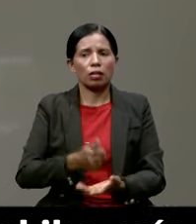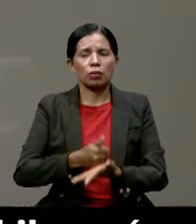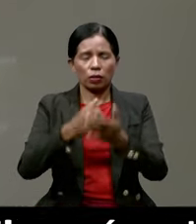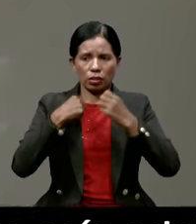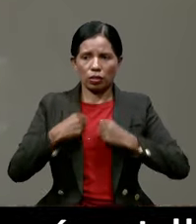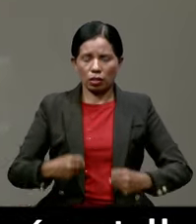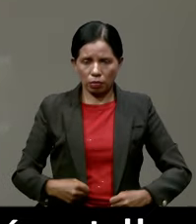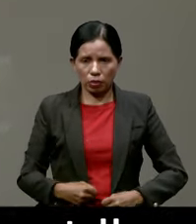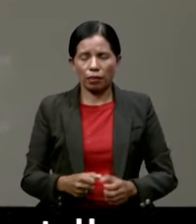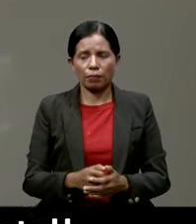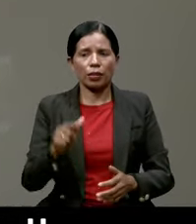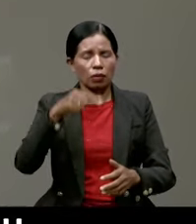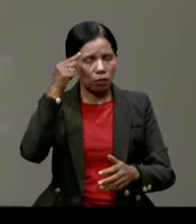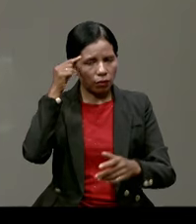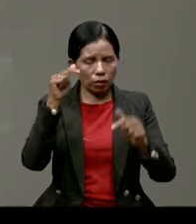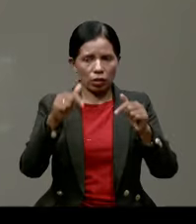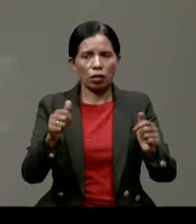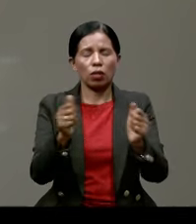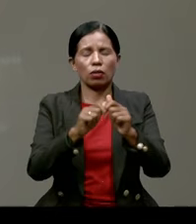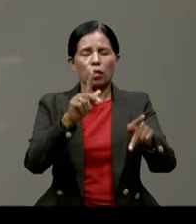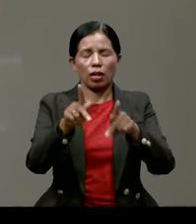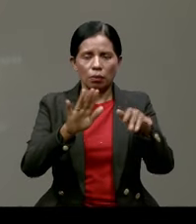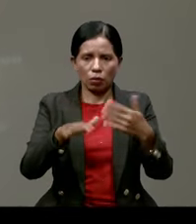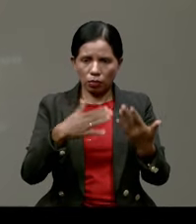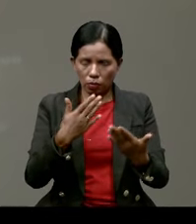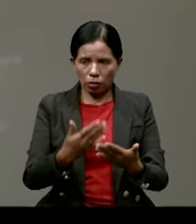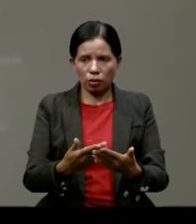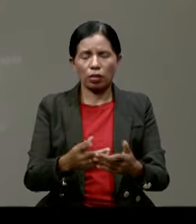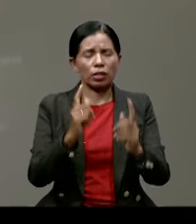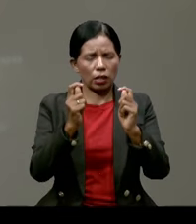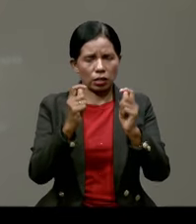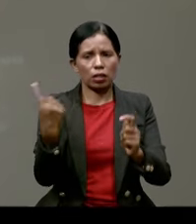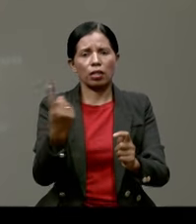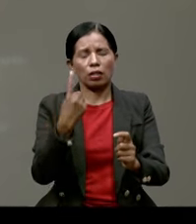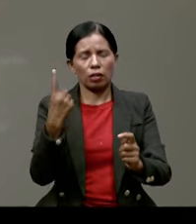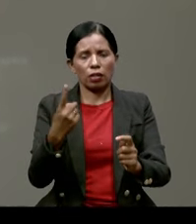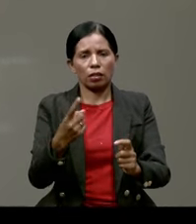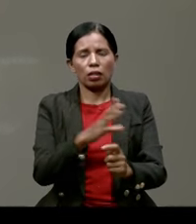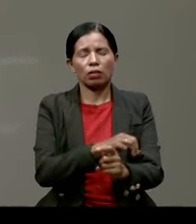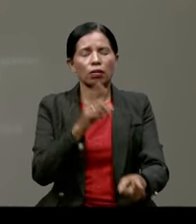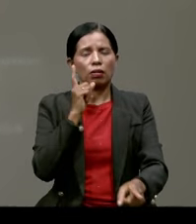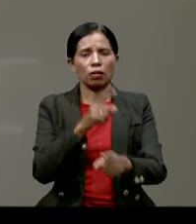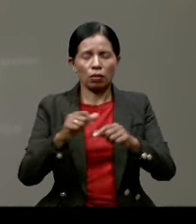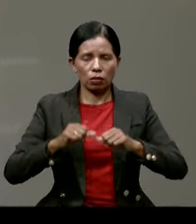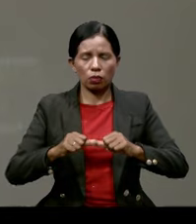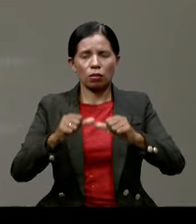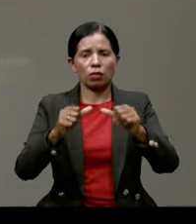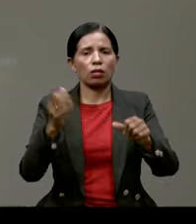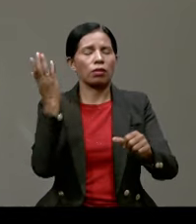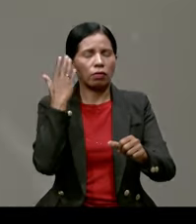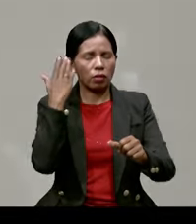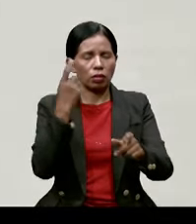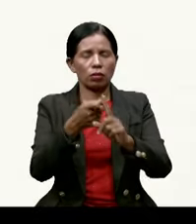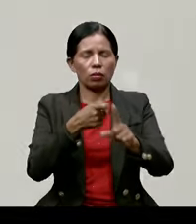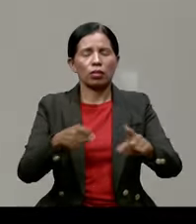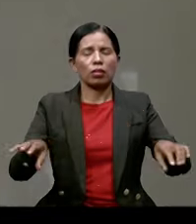niang governo de ne hone ema seguidores sira tenta na fatin atu nega realidade no continua finzi husik sistema